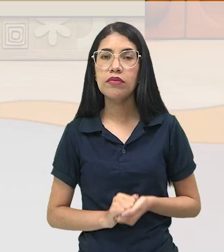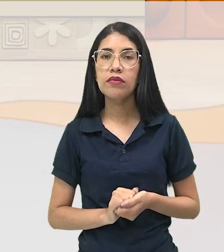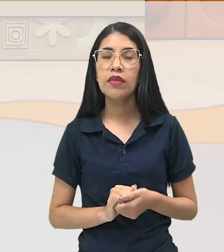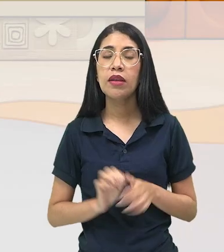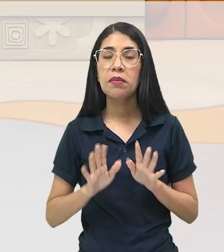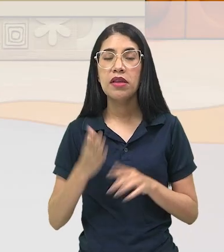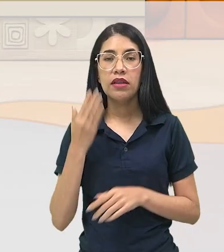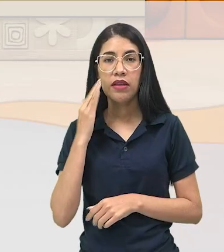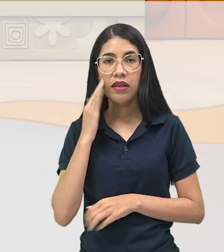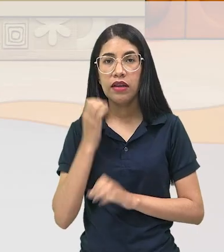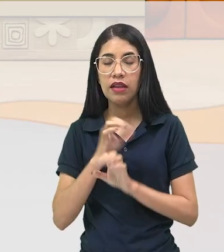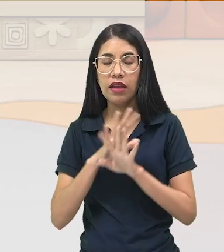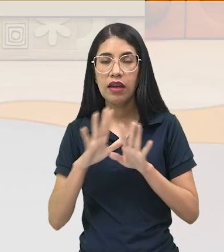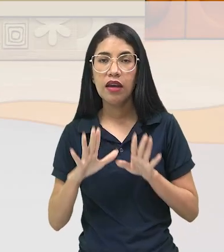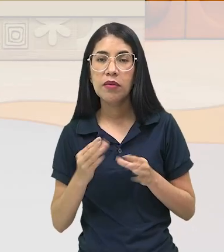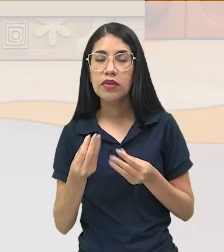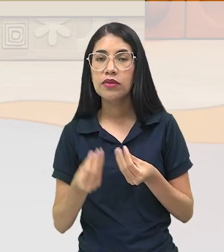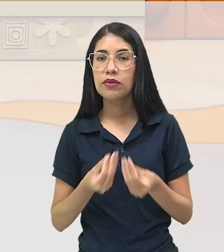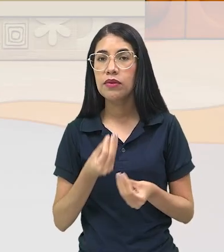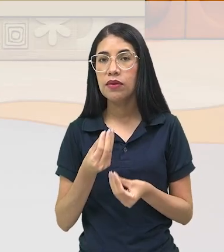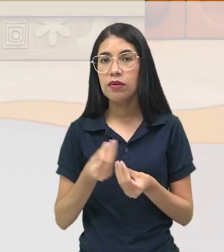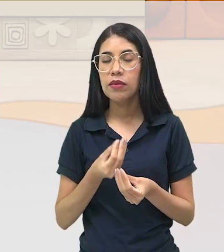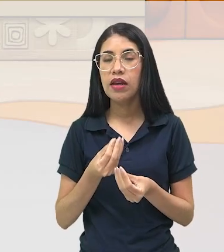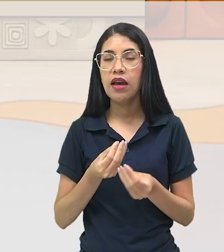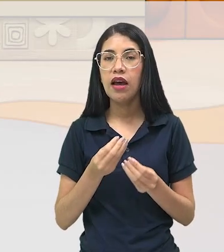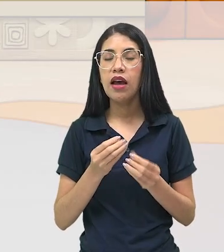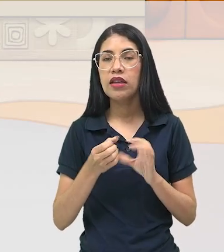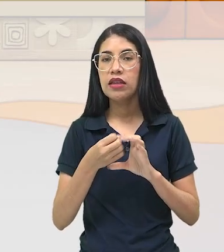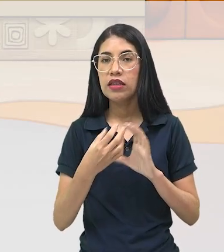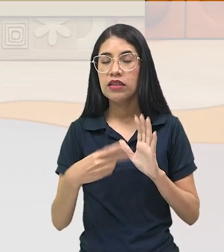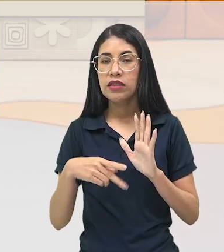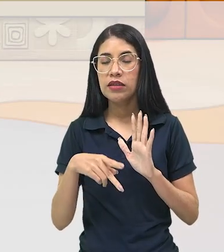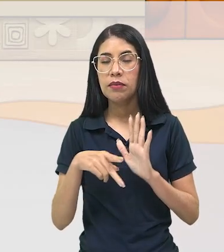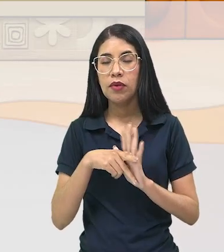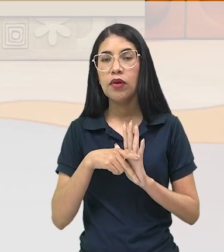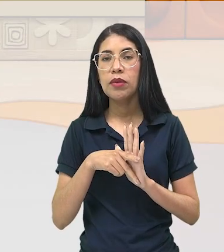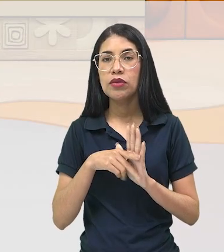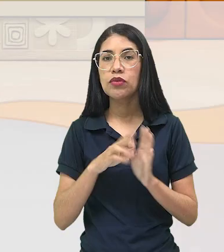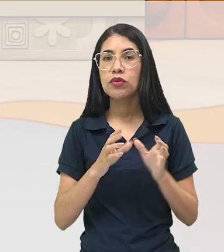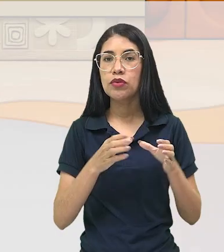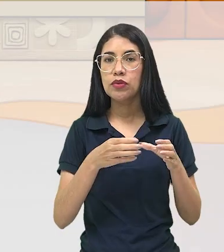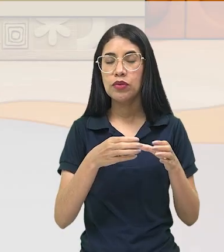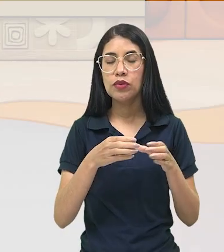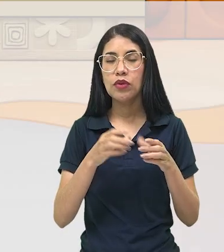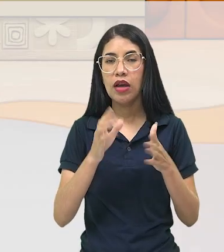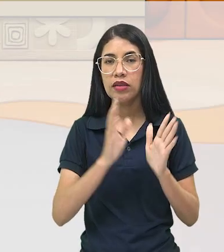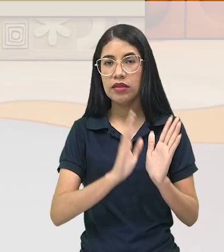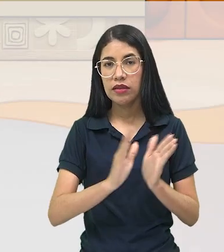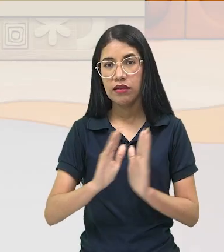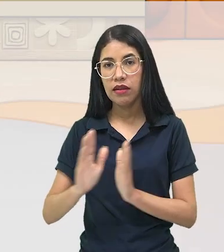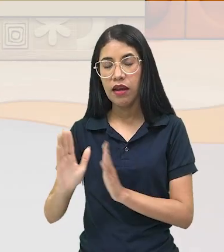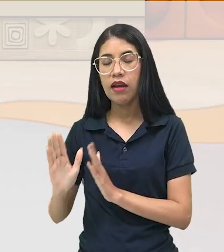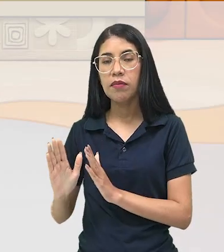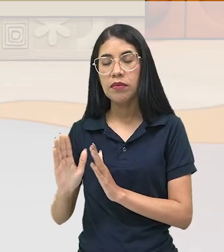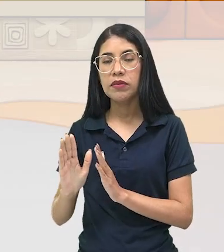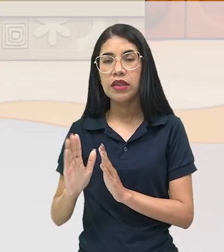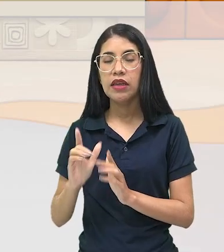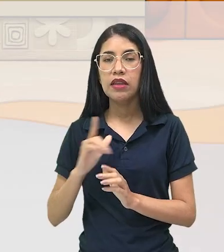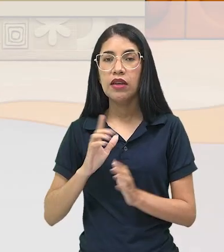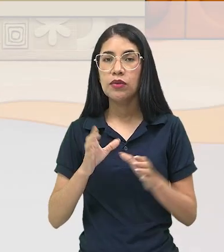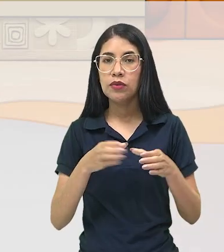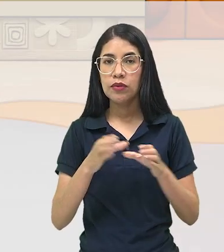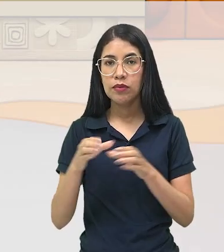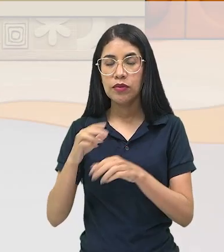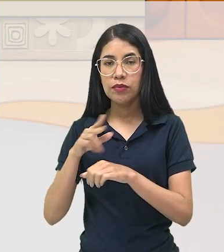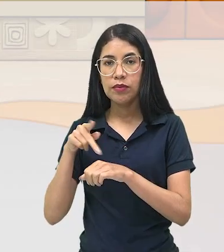vai entender melhor quais são ali as principais características de cada uma dessas etapas de desenvolvimento dos